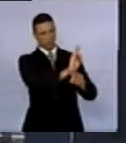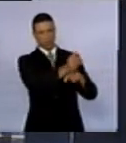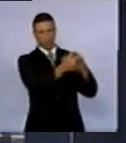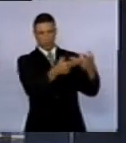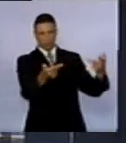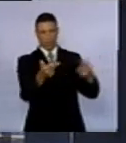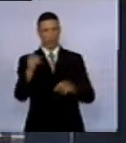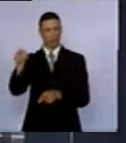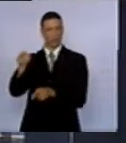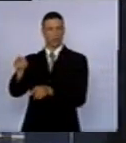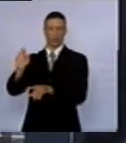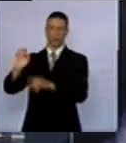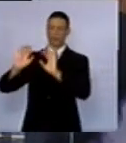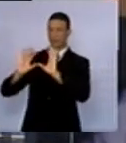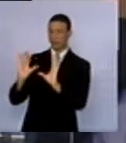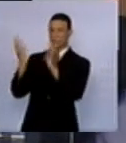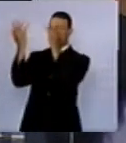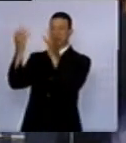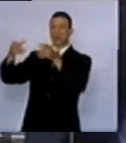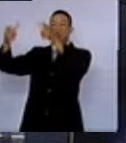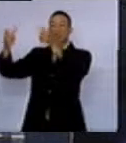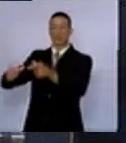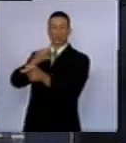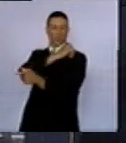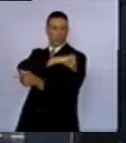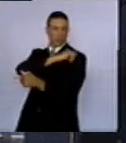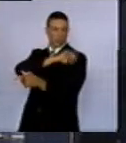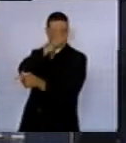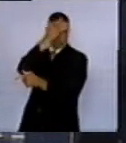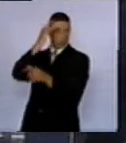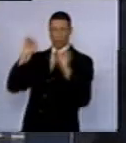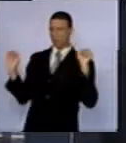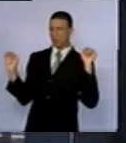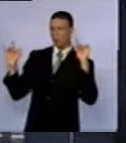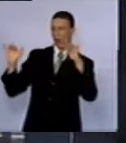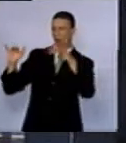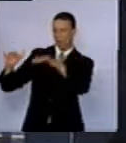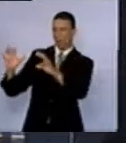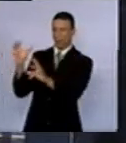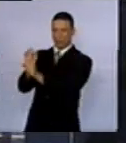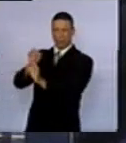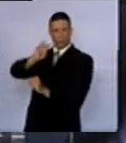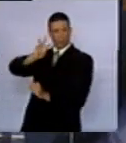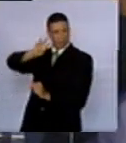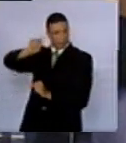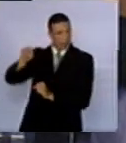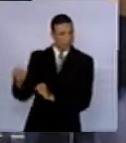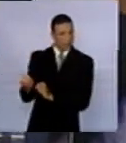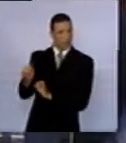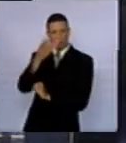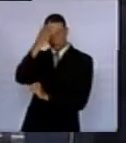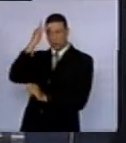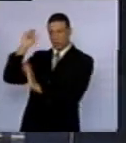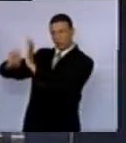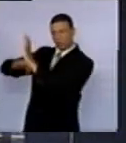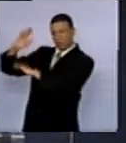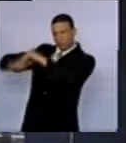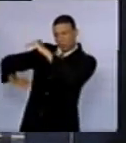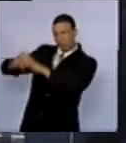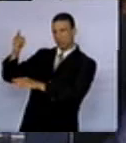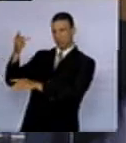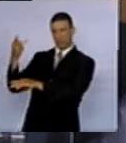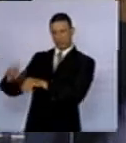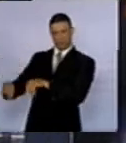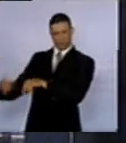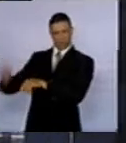Rio Content Market, realizado no Rio de Janeiro, reuniu mais de 3 mil integrantes da indústria brasileira e internacional,